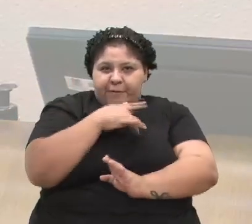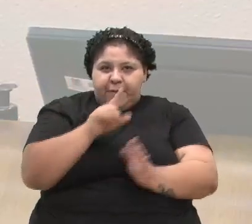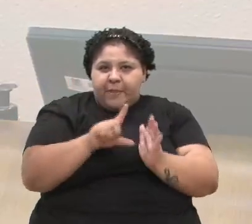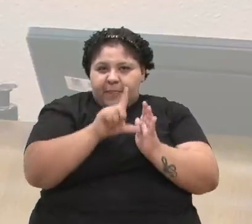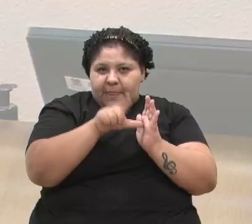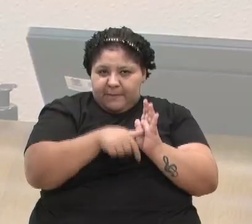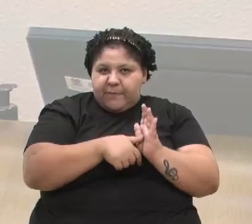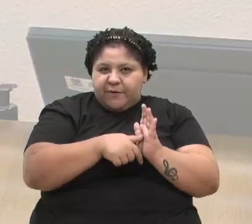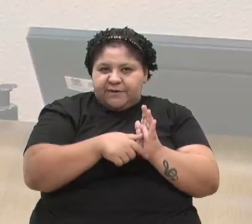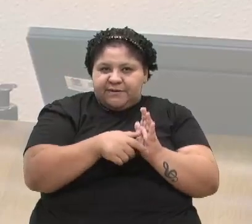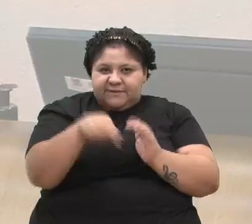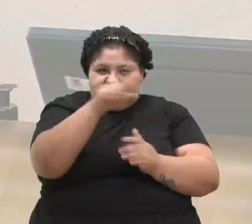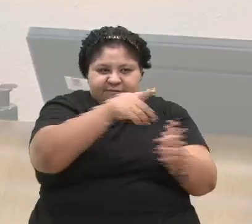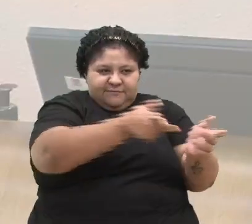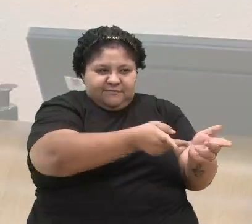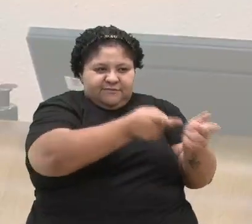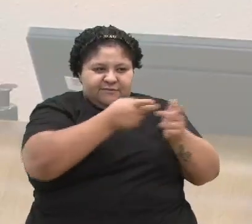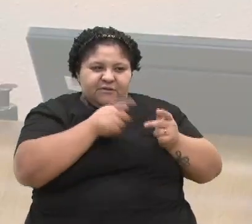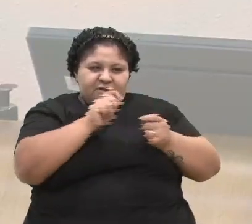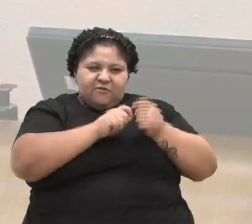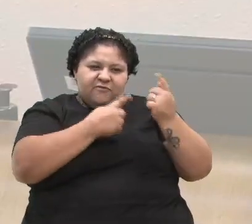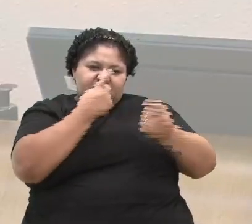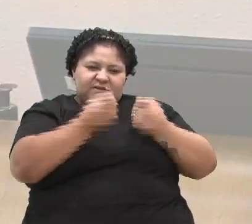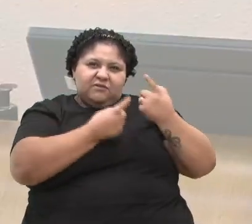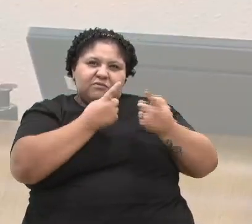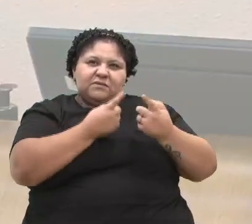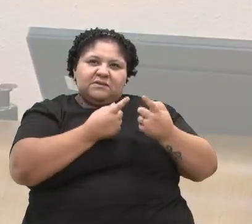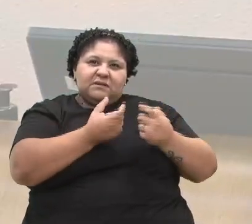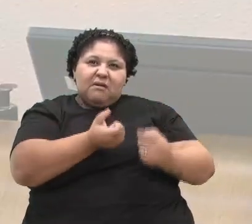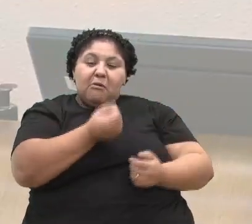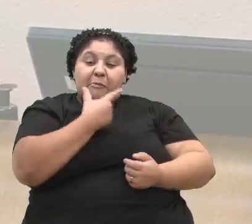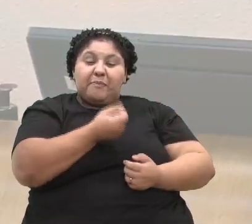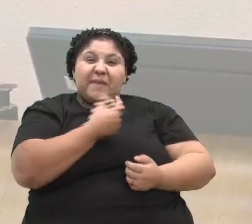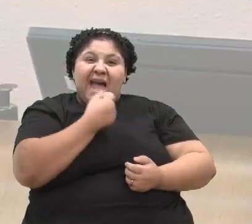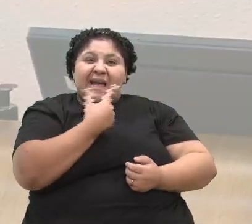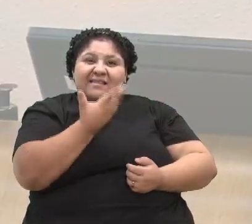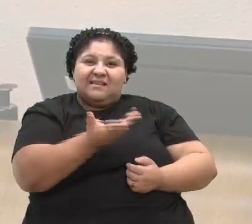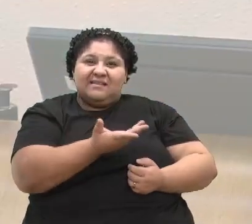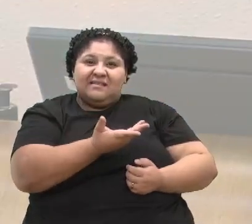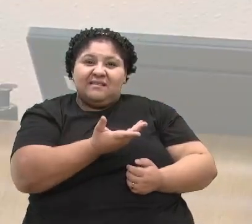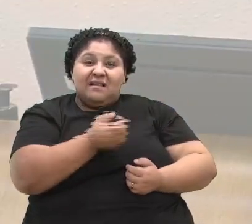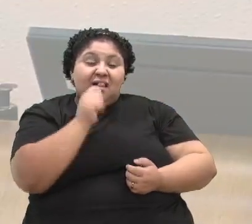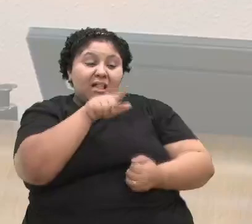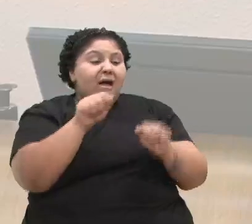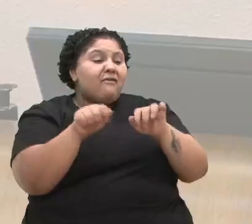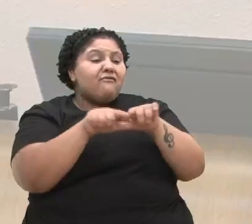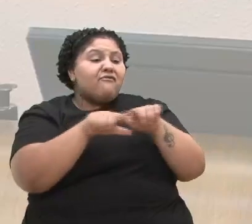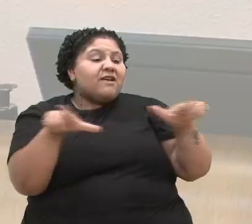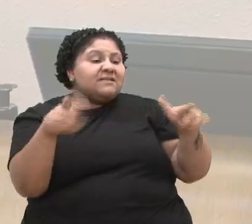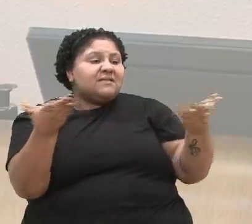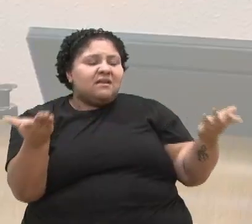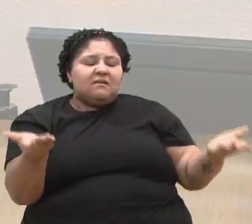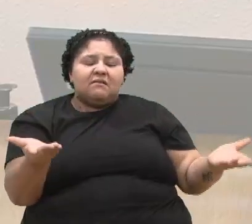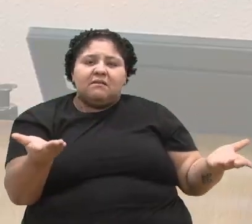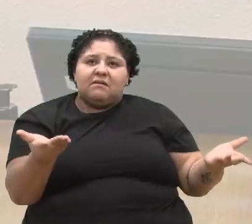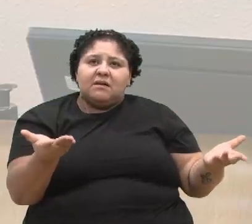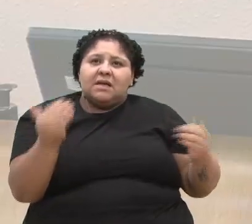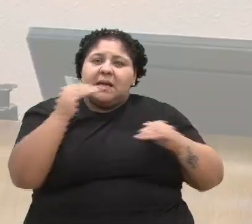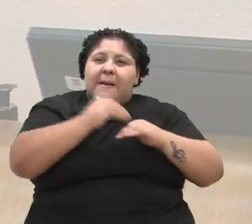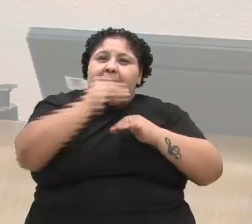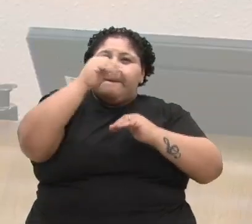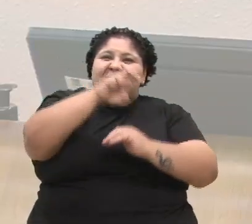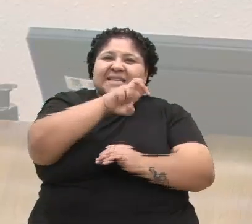ainda acabou fazendo algumas chacotas, vamos dizer assim, que lá estava vazia. Gente, com mais de